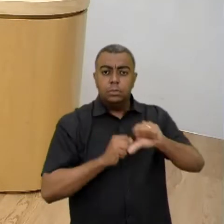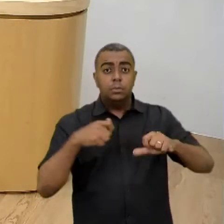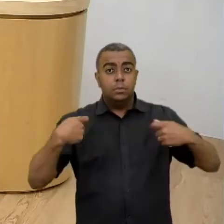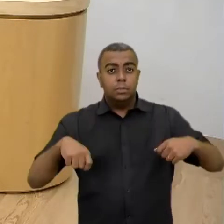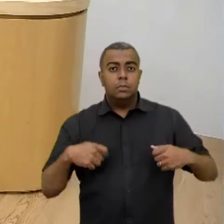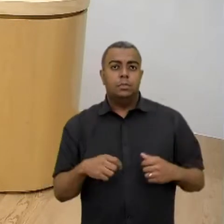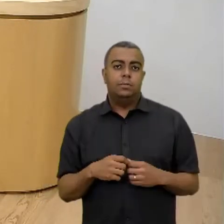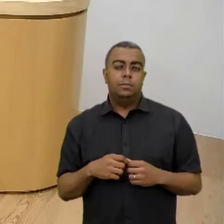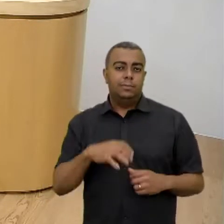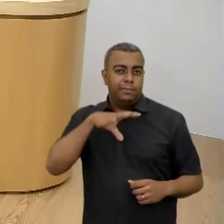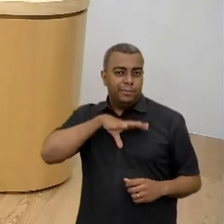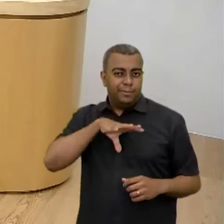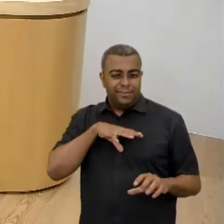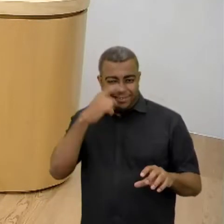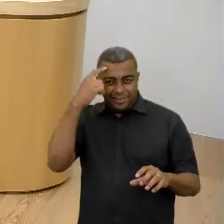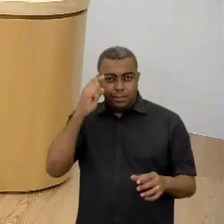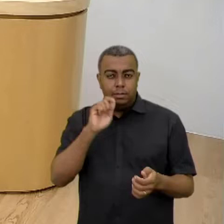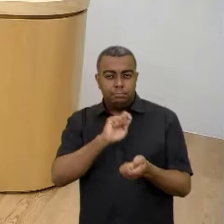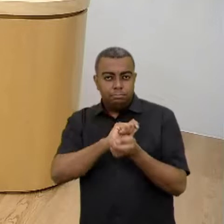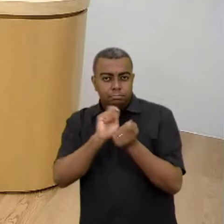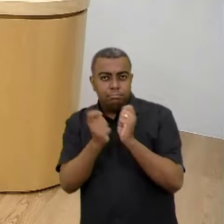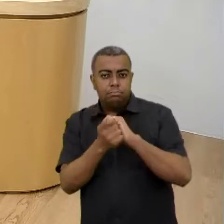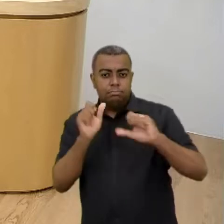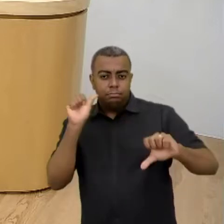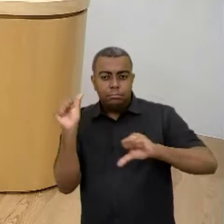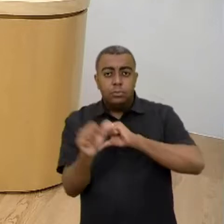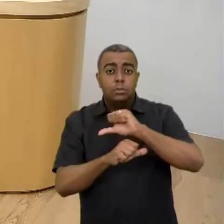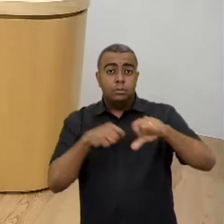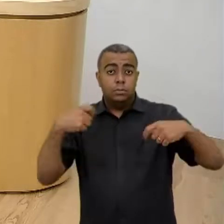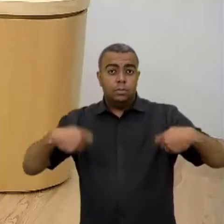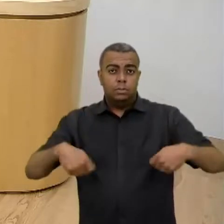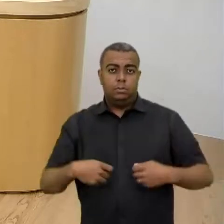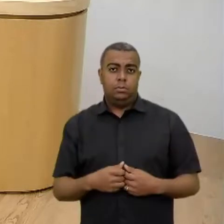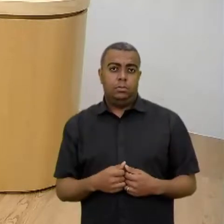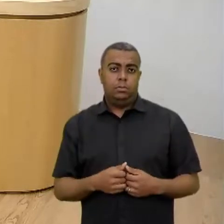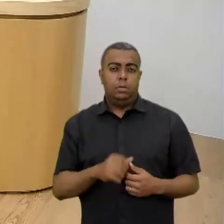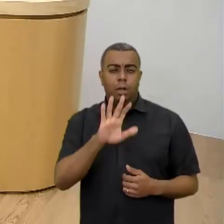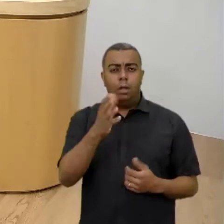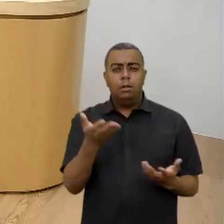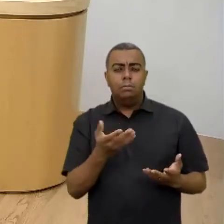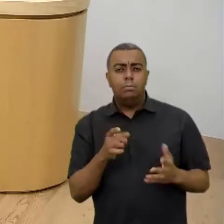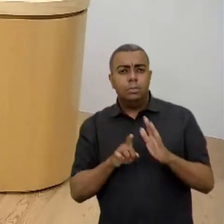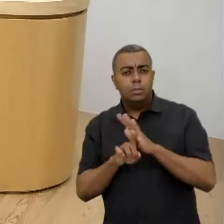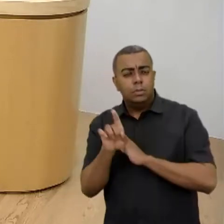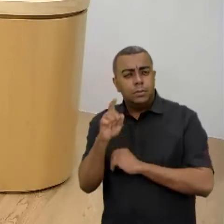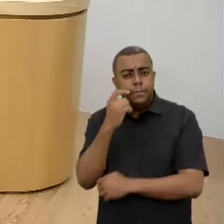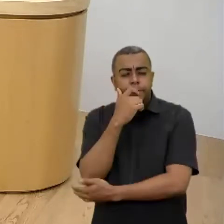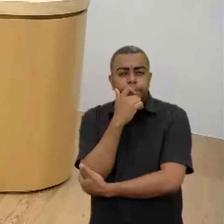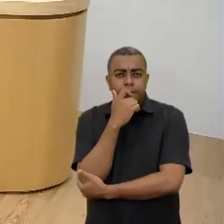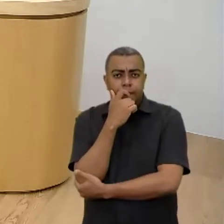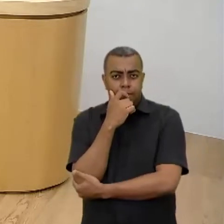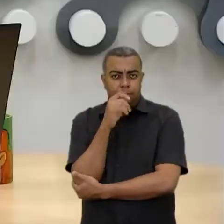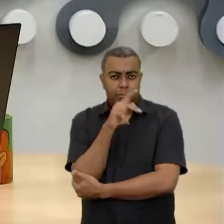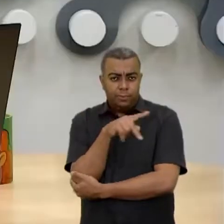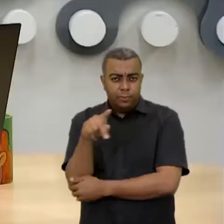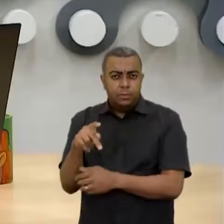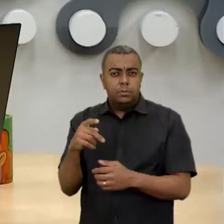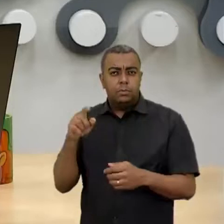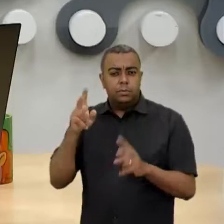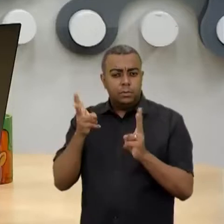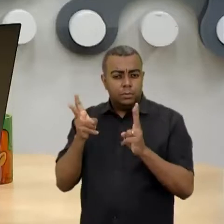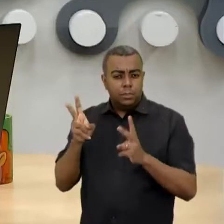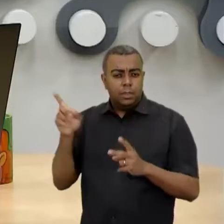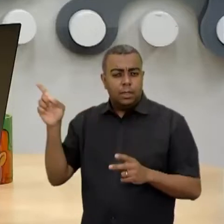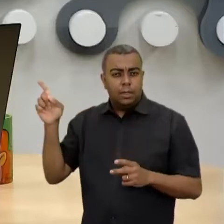língua portuguesa também, né? Sim, tá. Eu já vou até na língua, é verdade. Eu até vou perguntar pro Mauro aquela questão, né? Porque o professor Kabengele